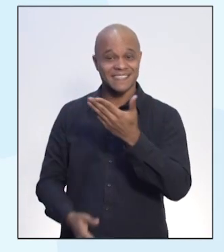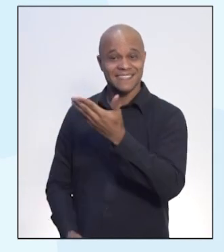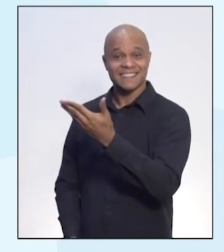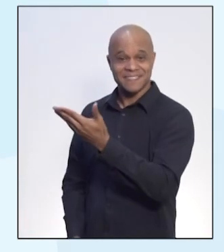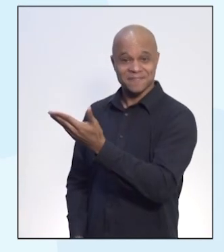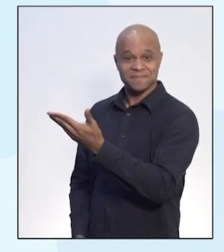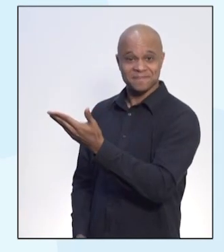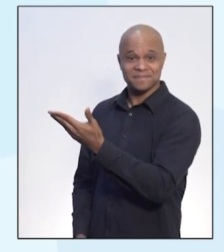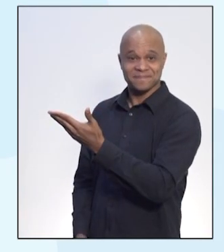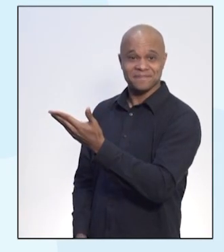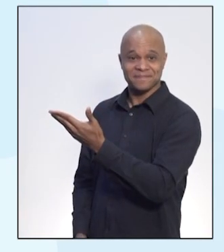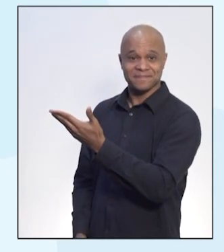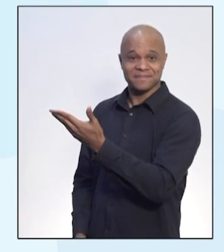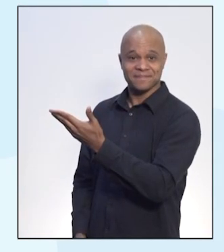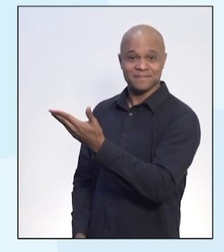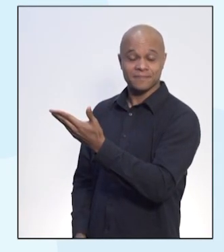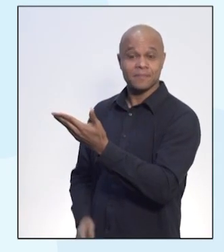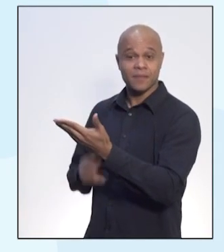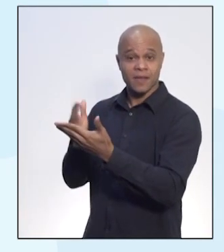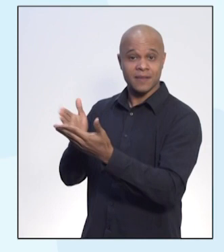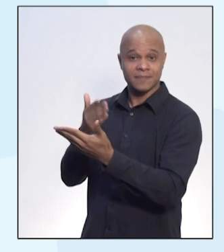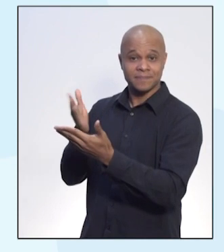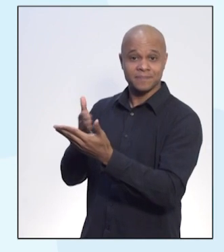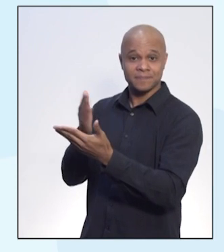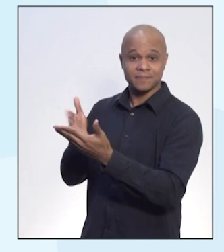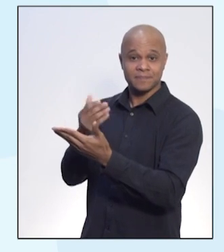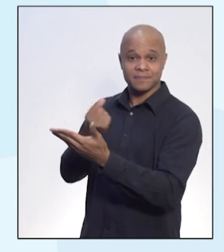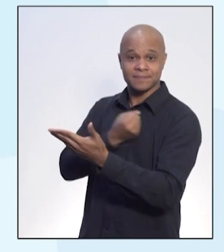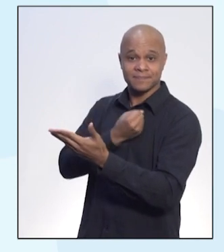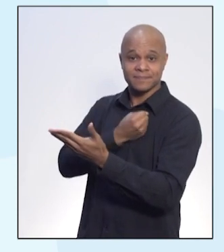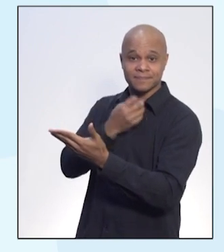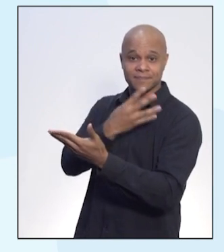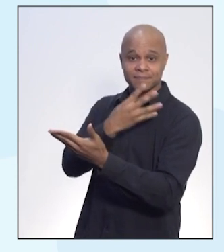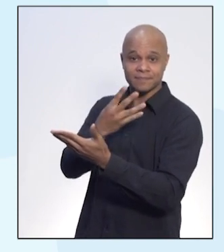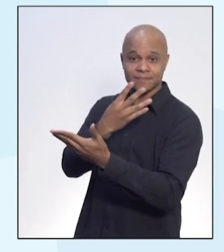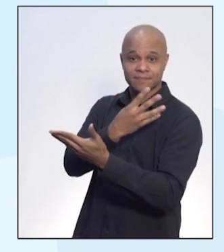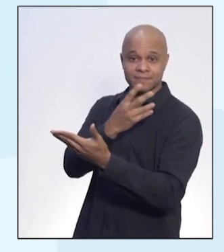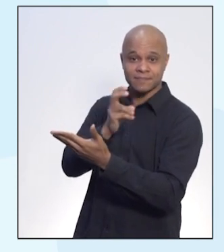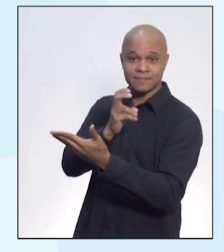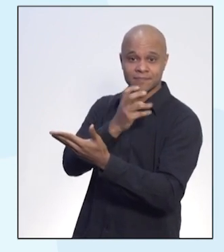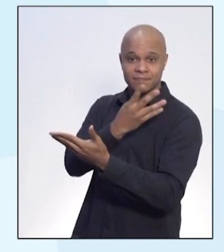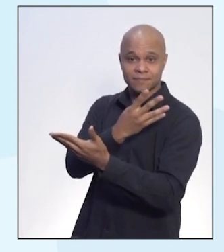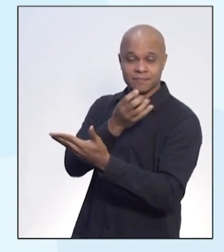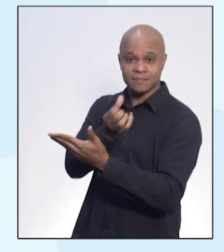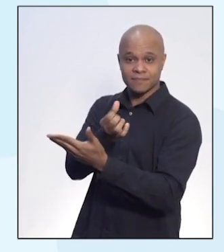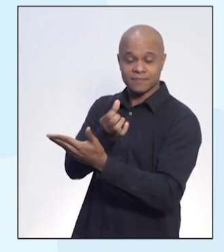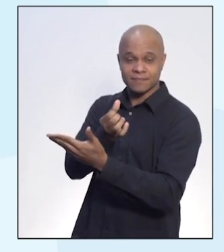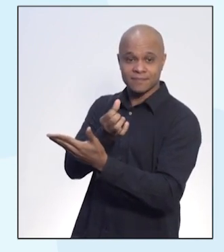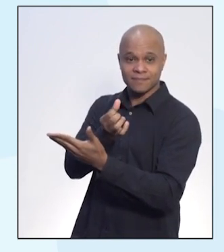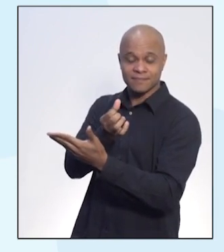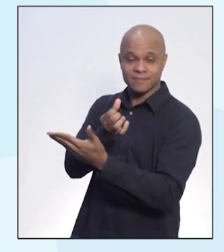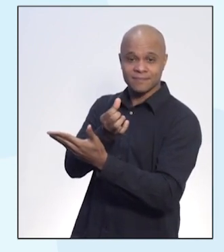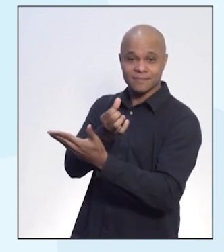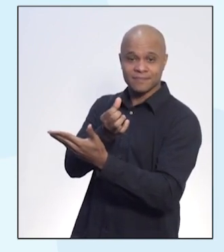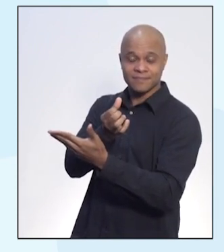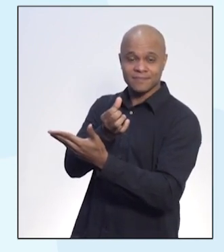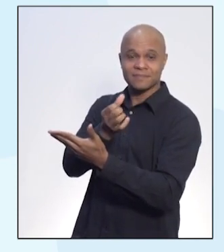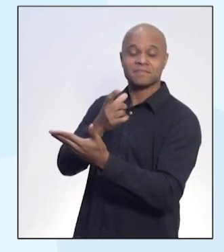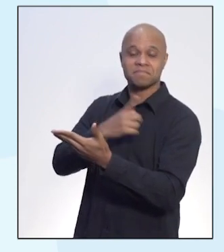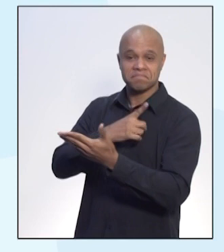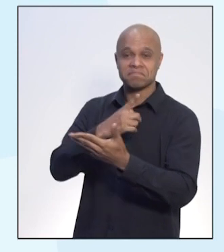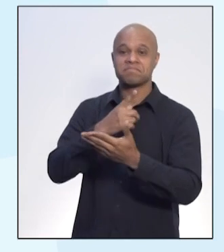pegarem, lembra? Então, no caderno do aluno de vocês, na página 44, 45 e 46, vocês têm